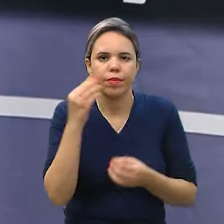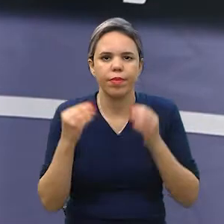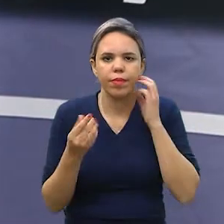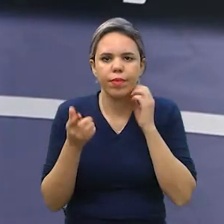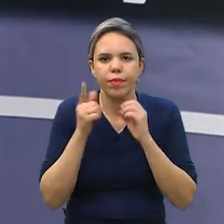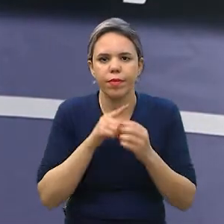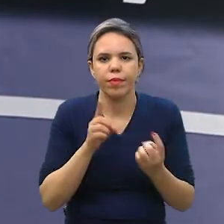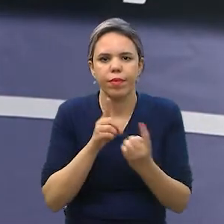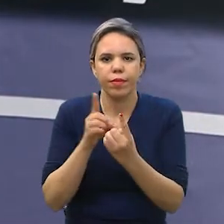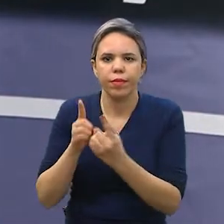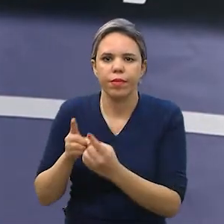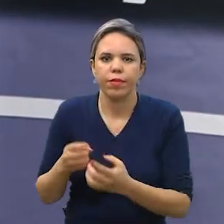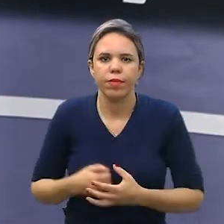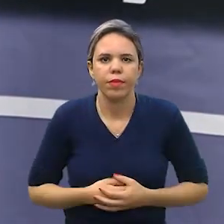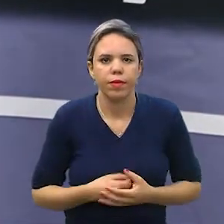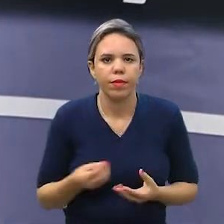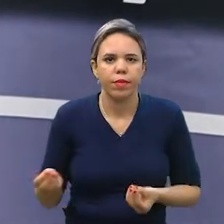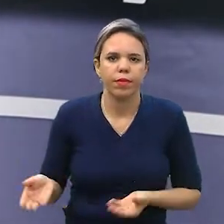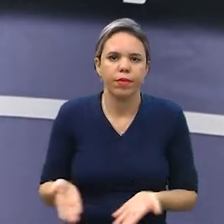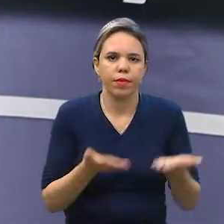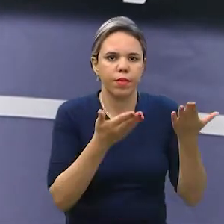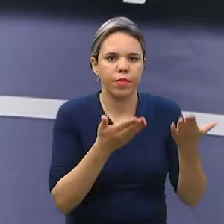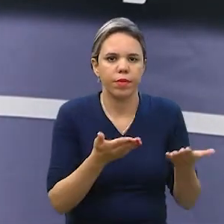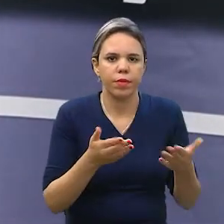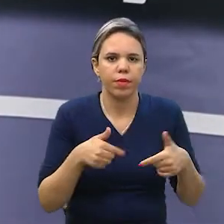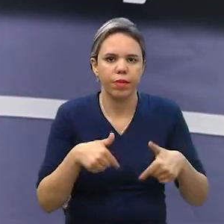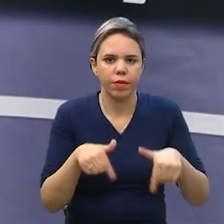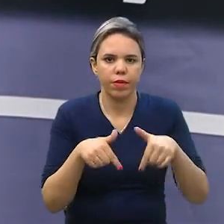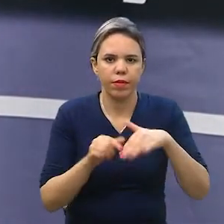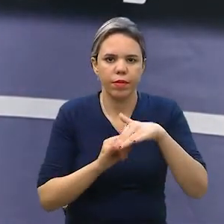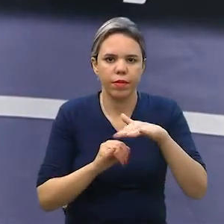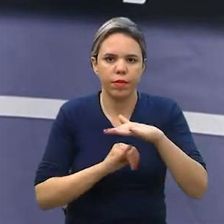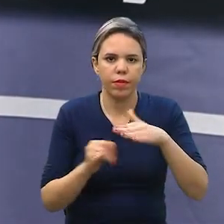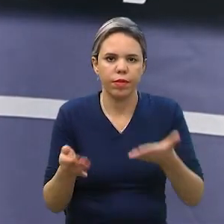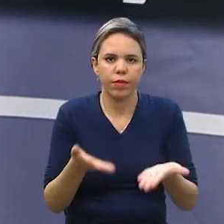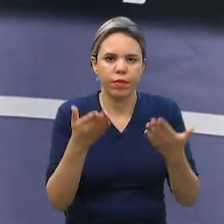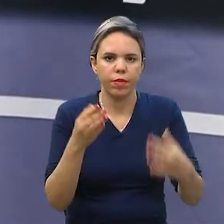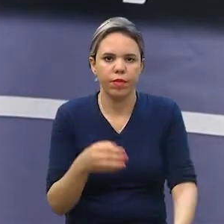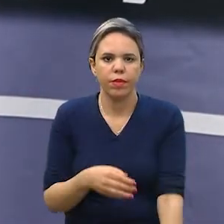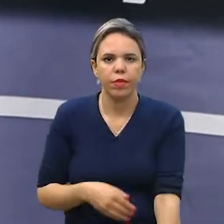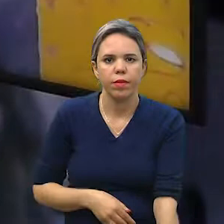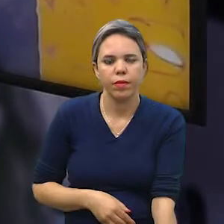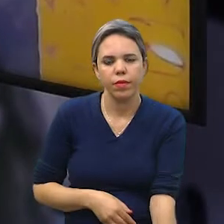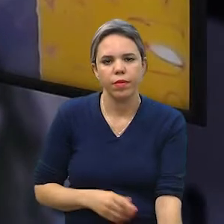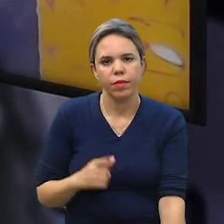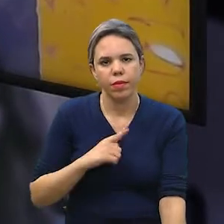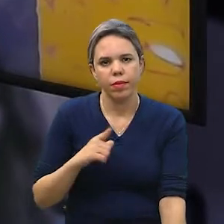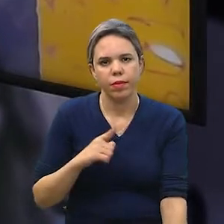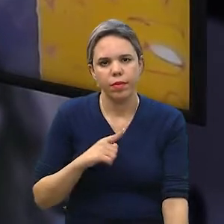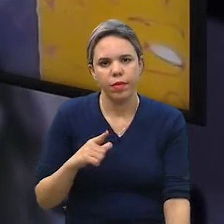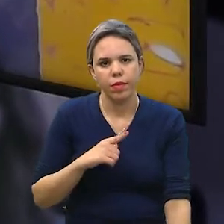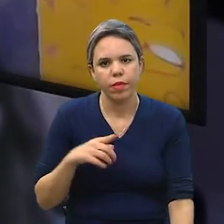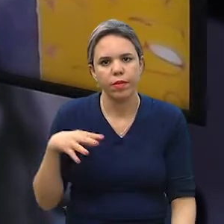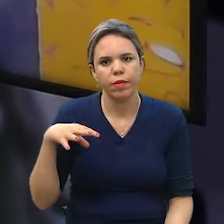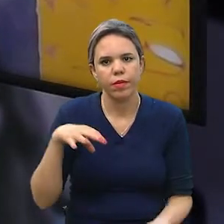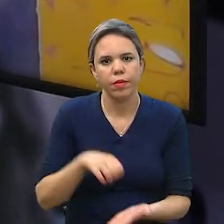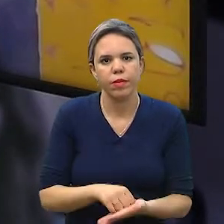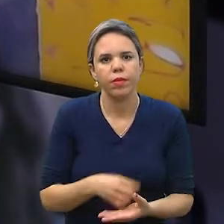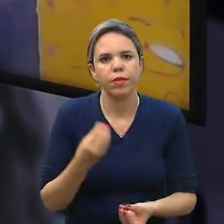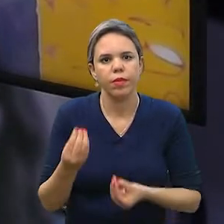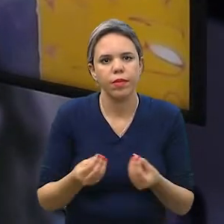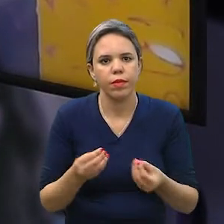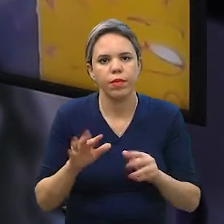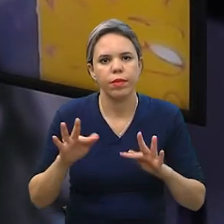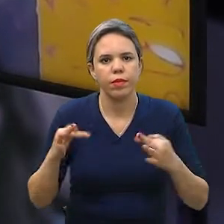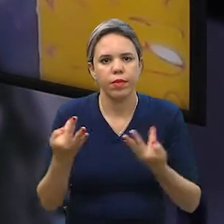adolescentes são trazidos para o trabalho de vocês, Elide? Vocês têm uma espécie de um cadastro ou são